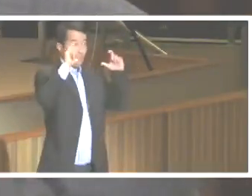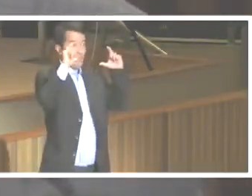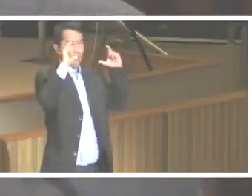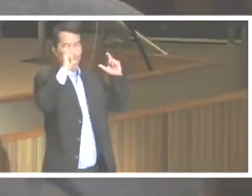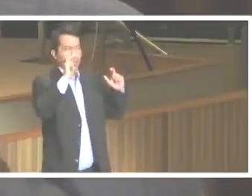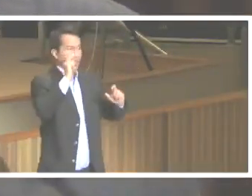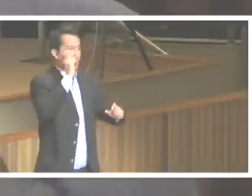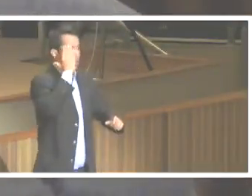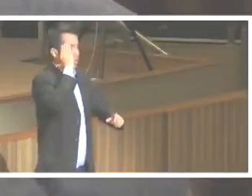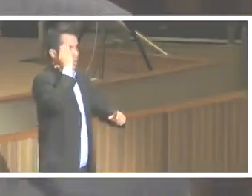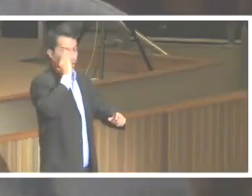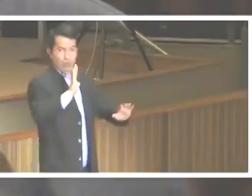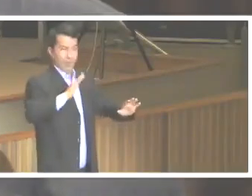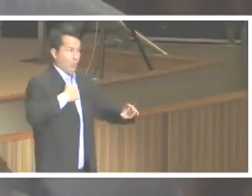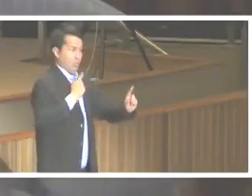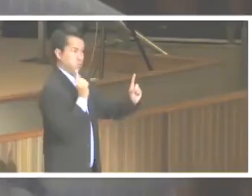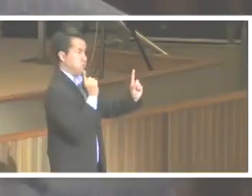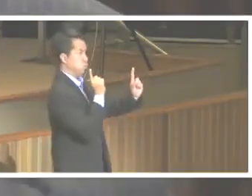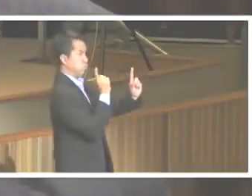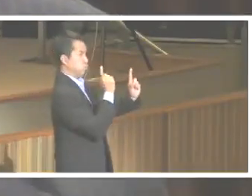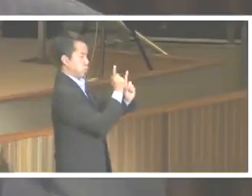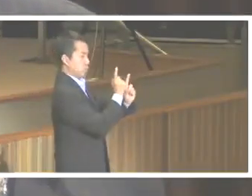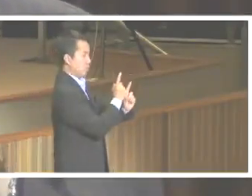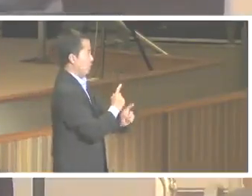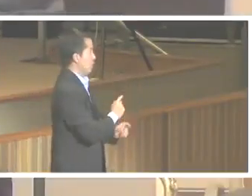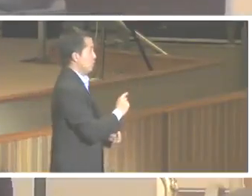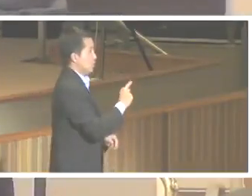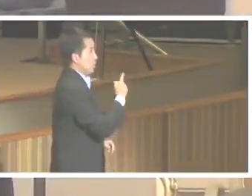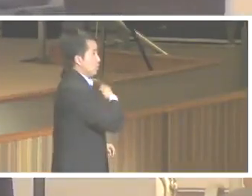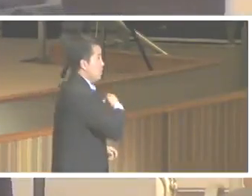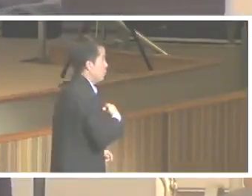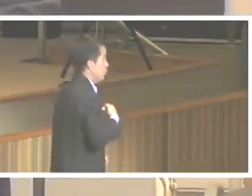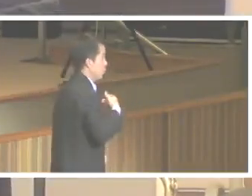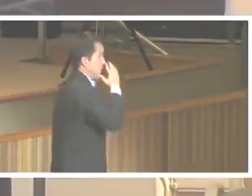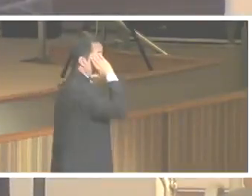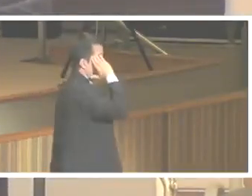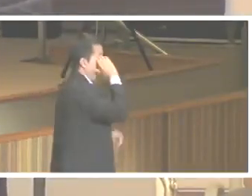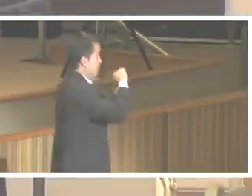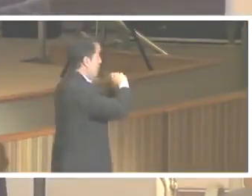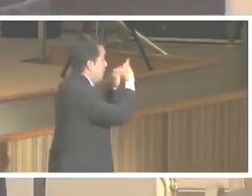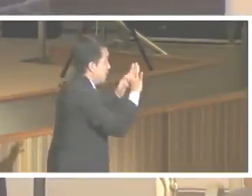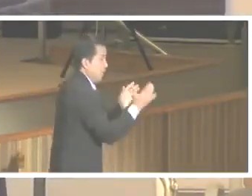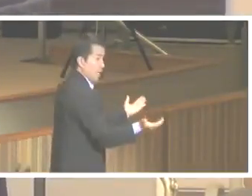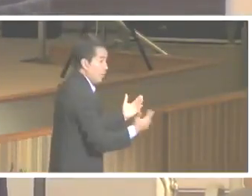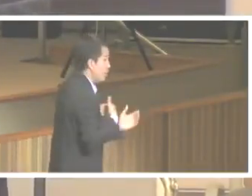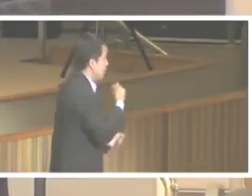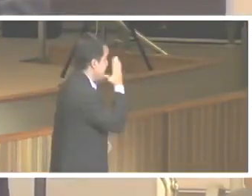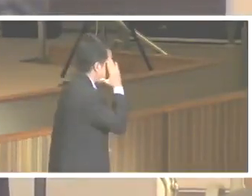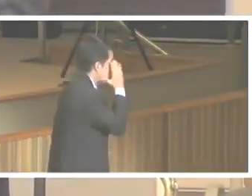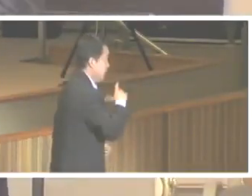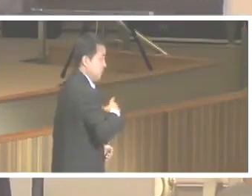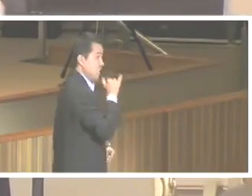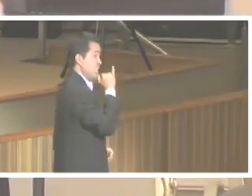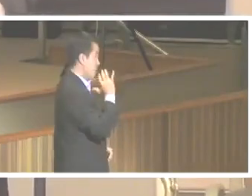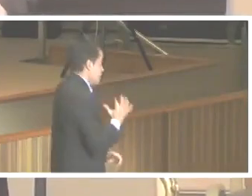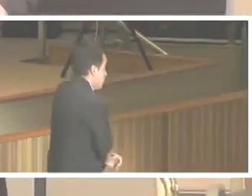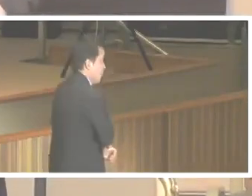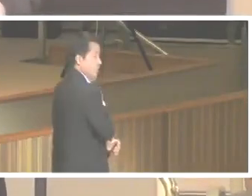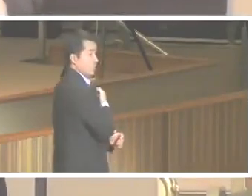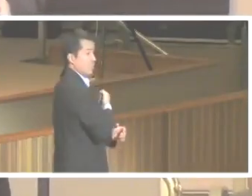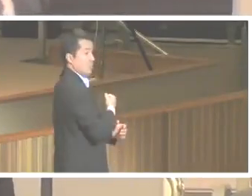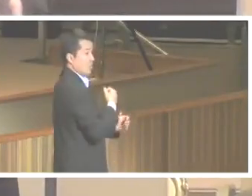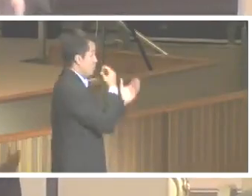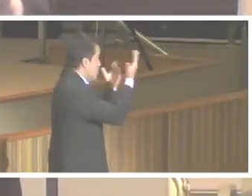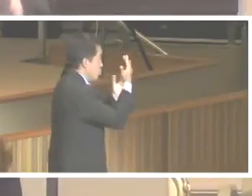todo porque a salvação que eu posso dar ela é alguma coisa que resolve esse conflito